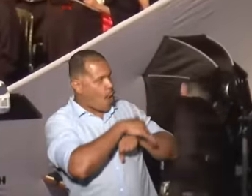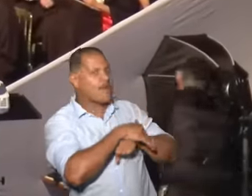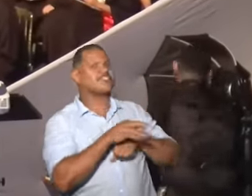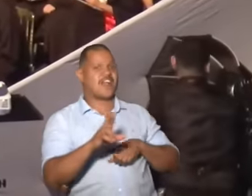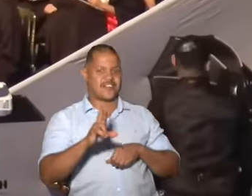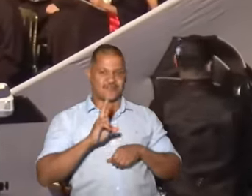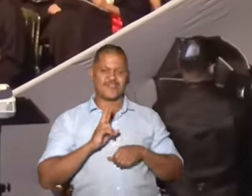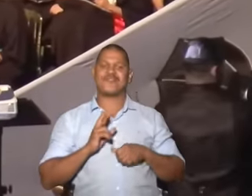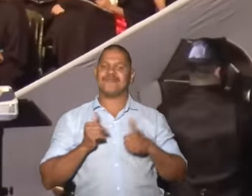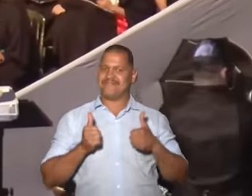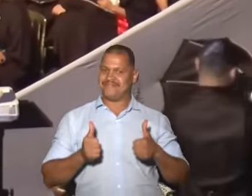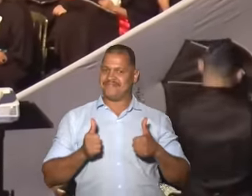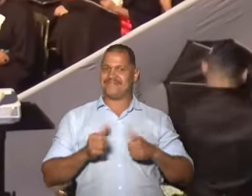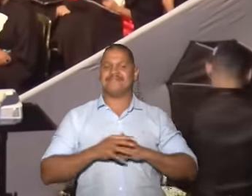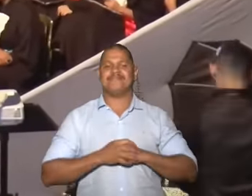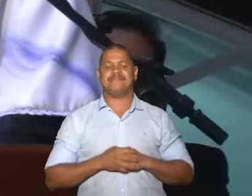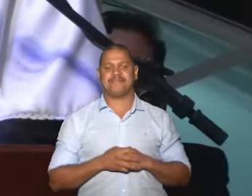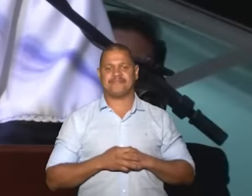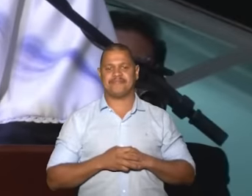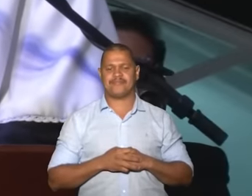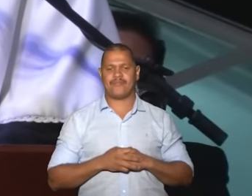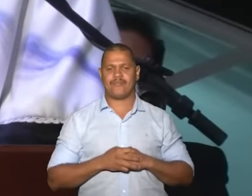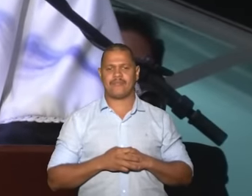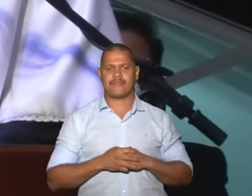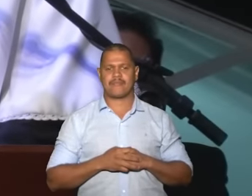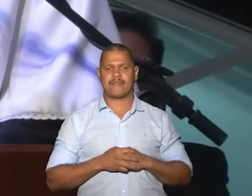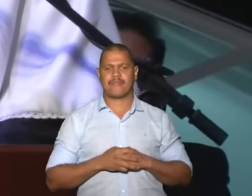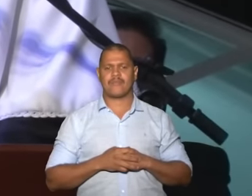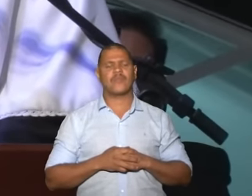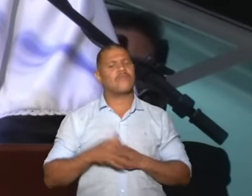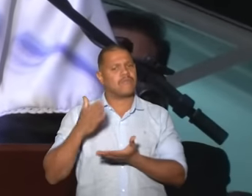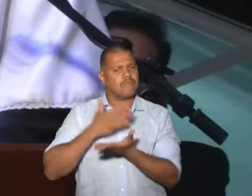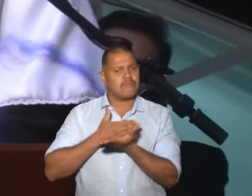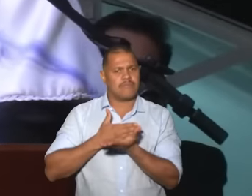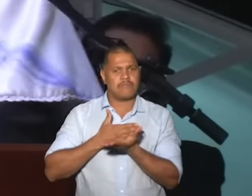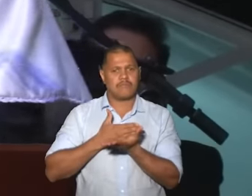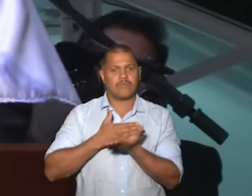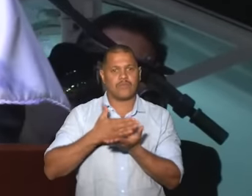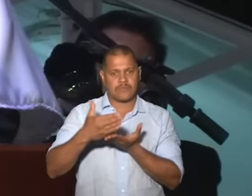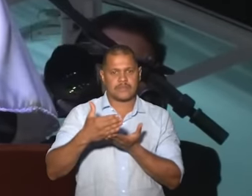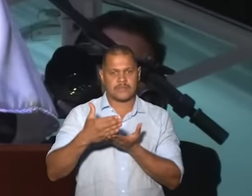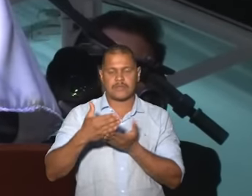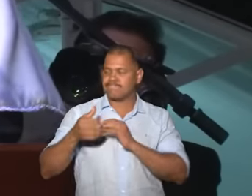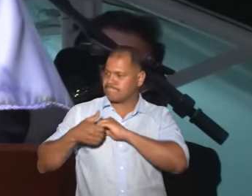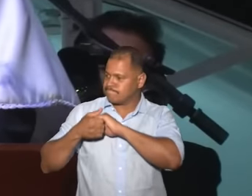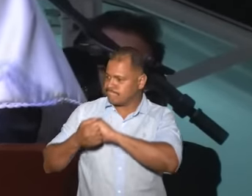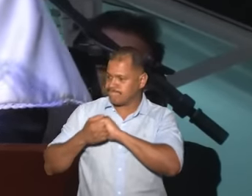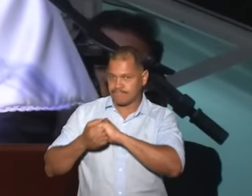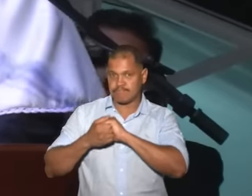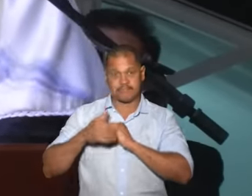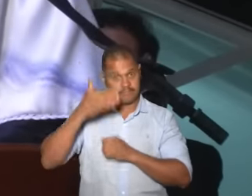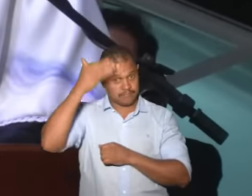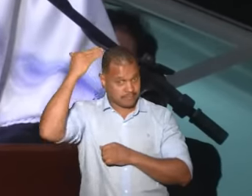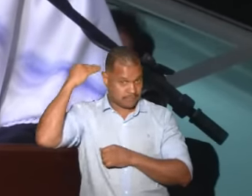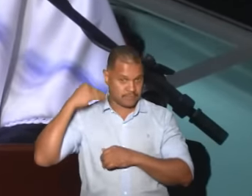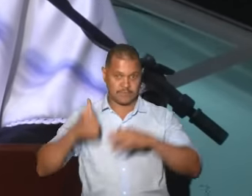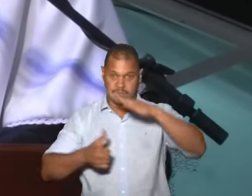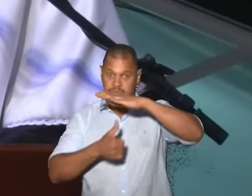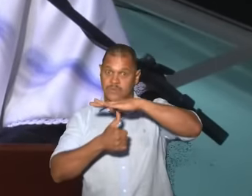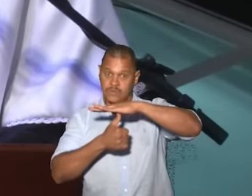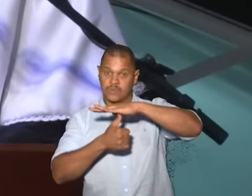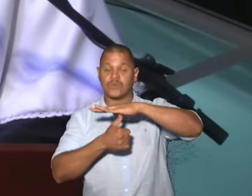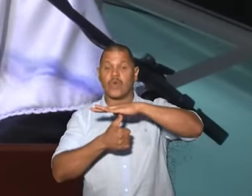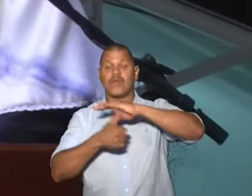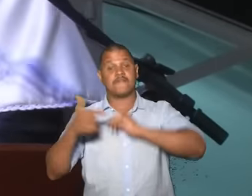Agora está melhor. Eu gostaria de iniciar cumprimentando a nossa vice-reitora, a professora Regiane Nascentes,